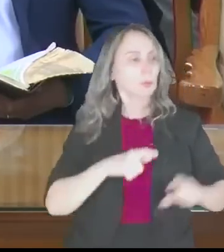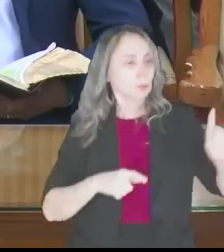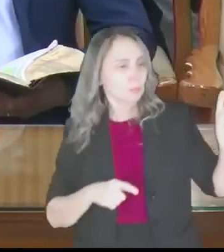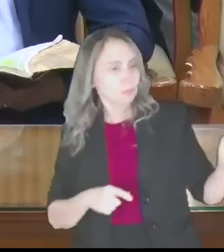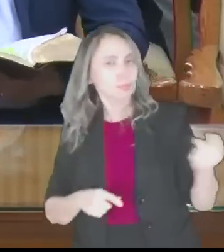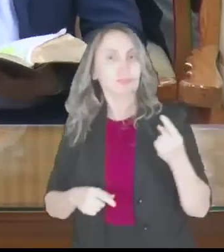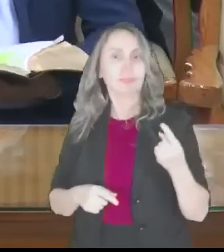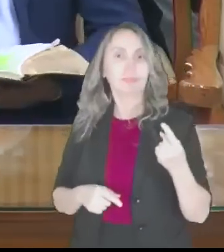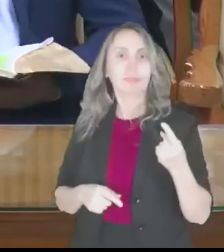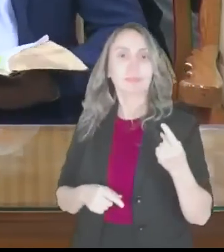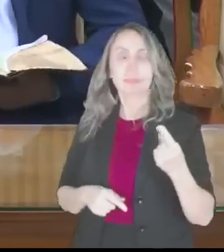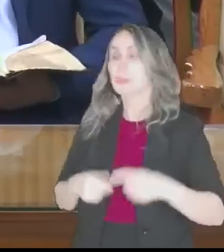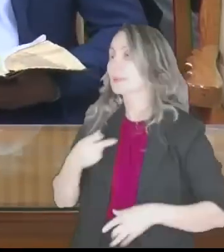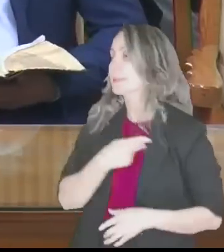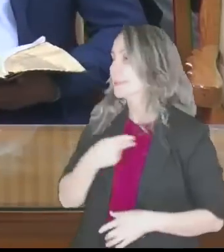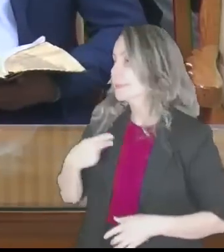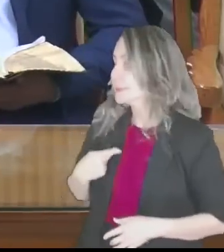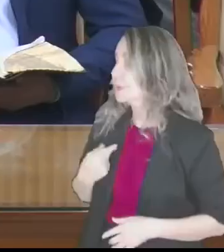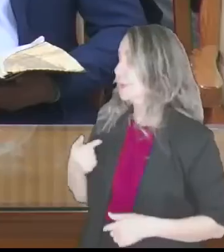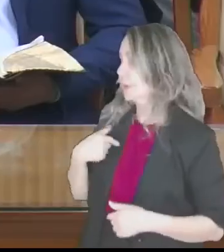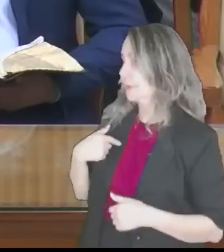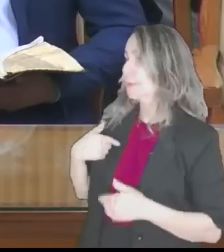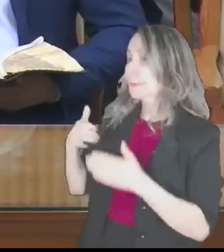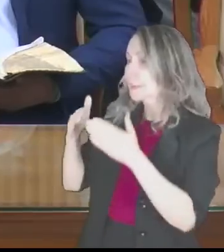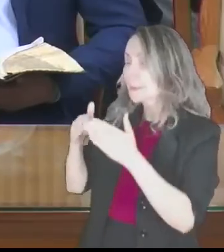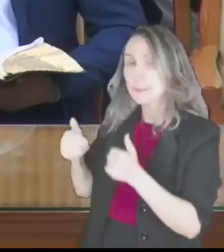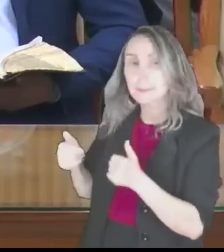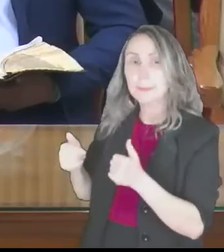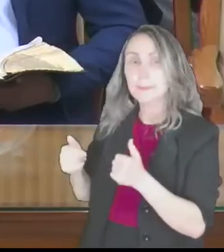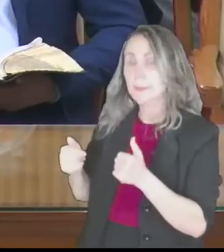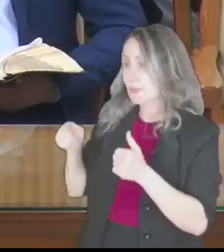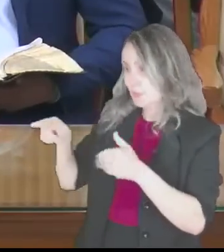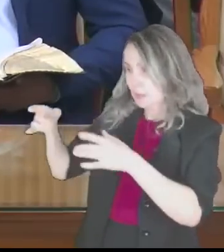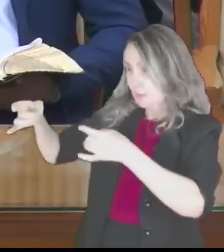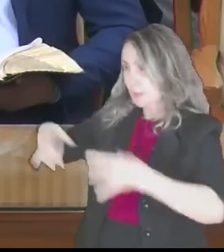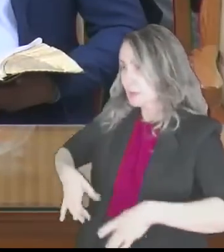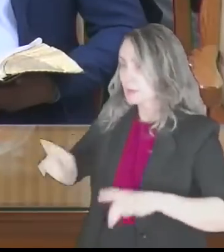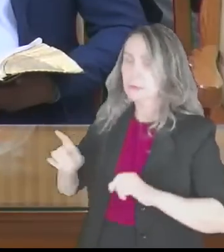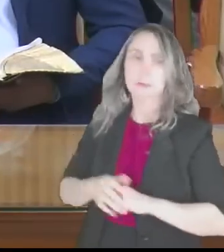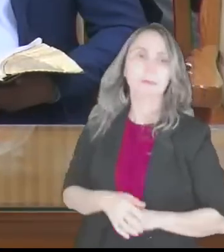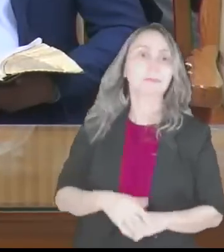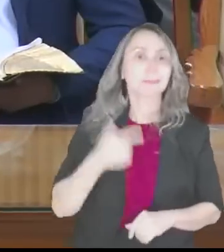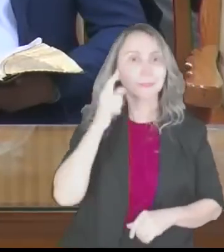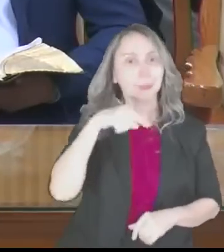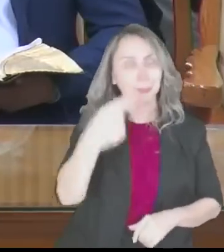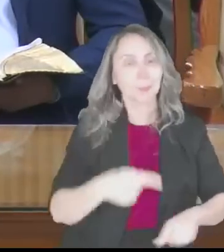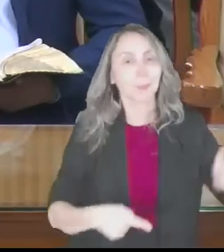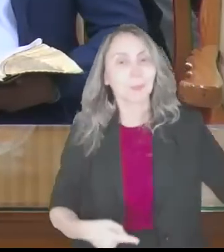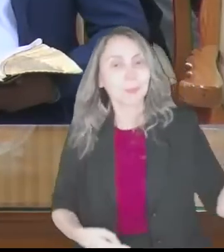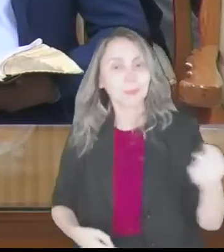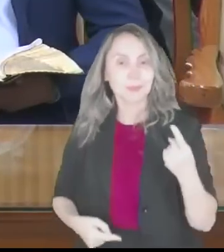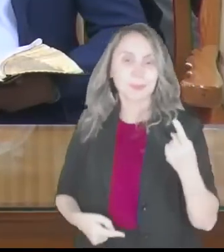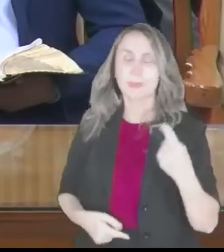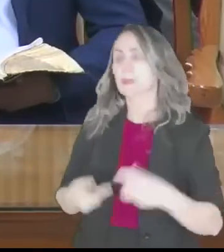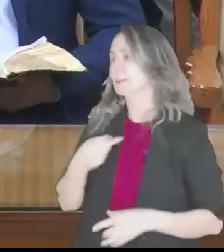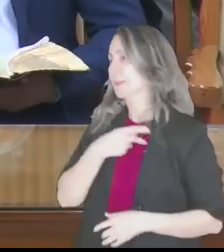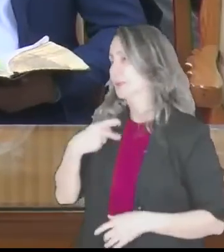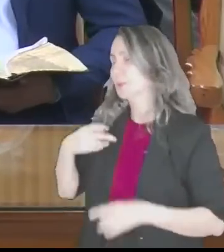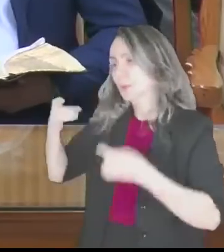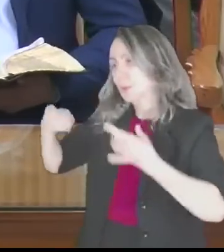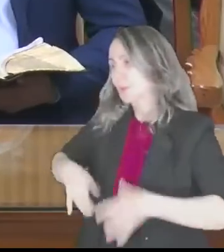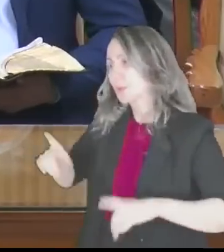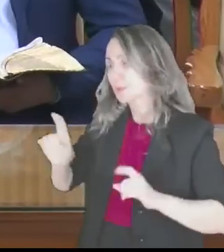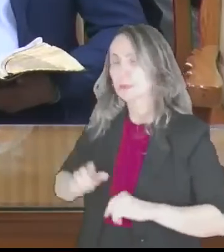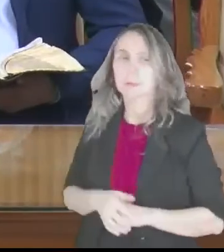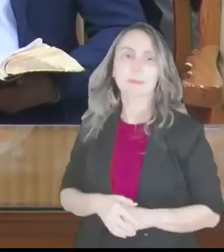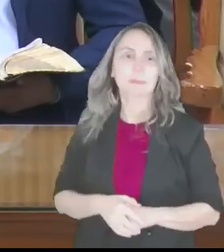outra congregação. Pastor, eu vim aqui pedir, pelo amor de Deus, não nos abandone. Daí a pouco chegou outro. Pastor, pelo amor de Deus, não nos abandone. Irmão, do